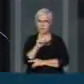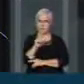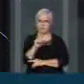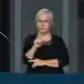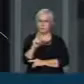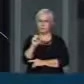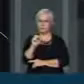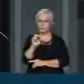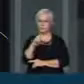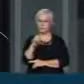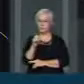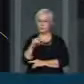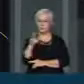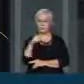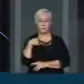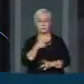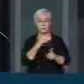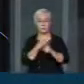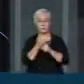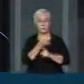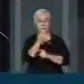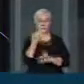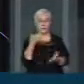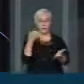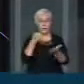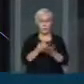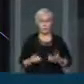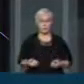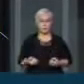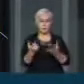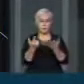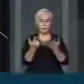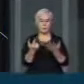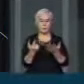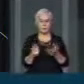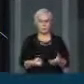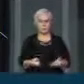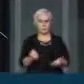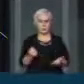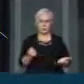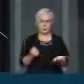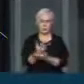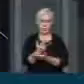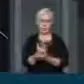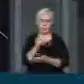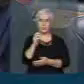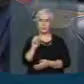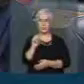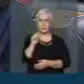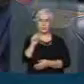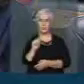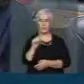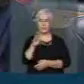Cortes, encontramos diversos pagamentos a Labogen. Esse nome me diz